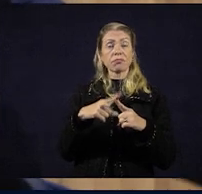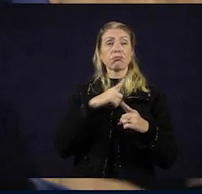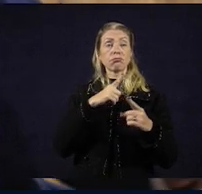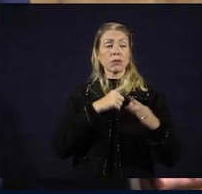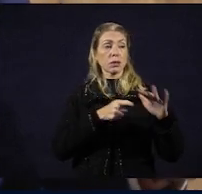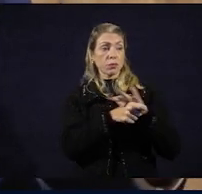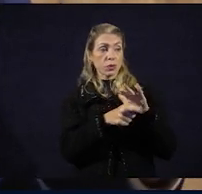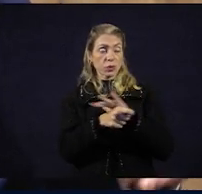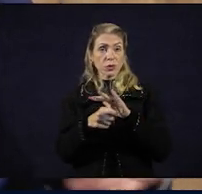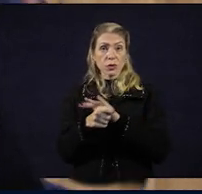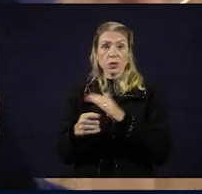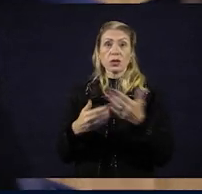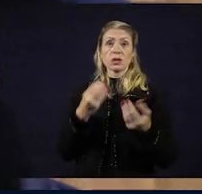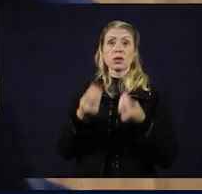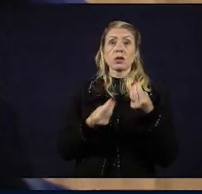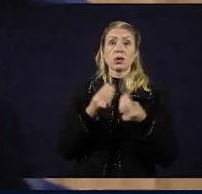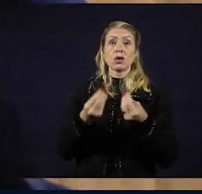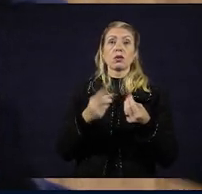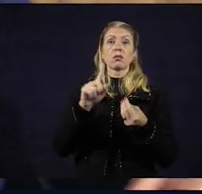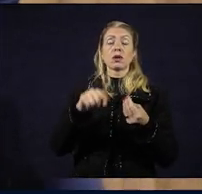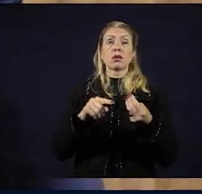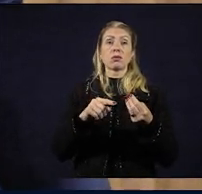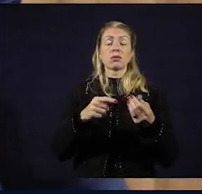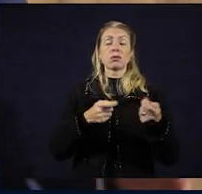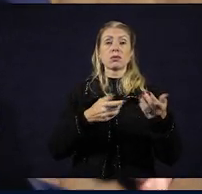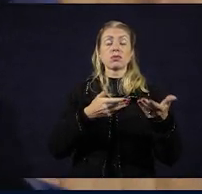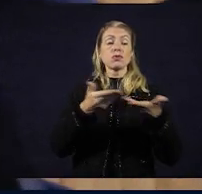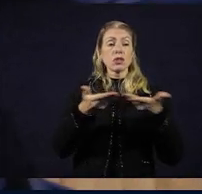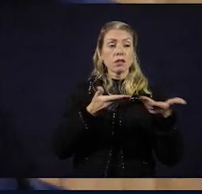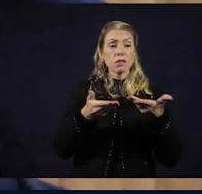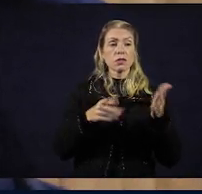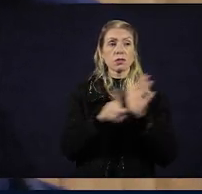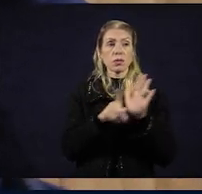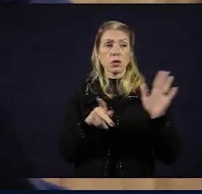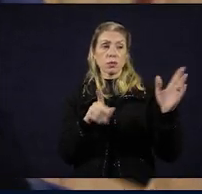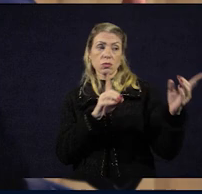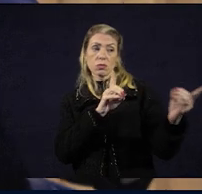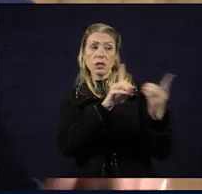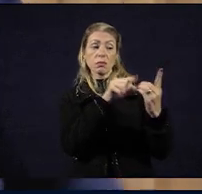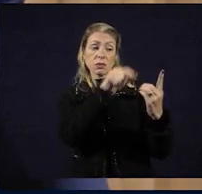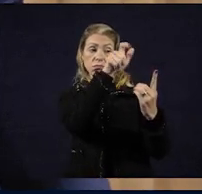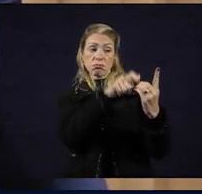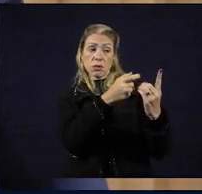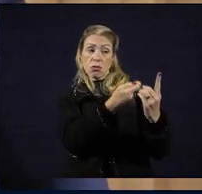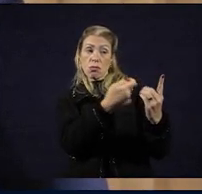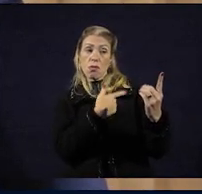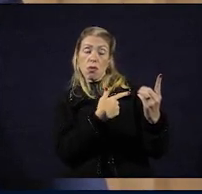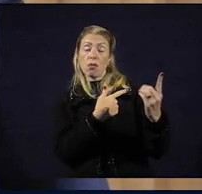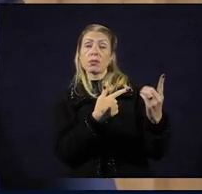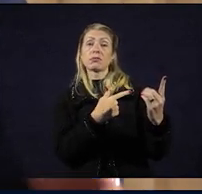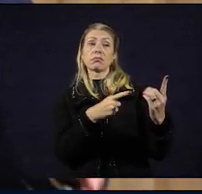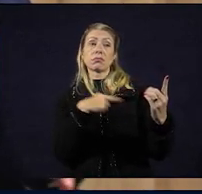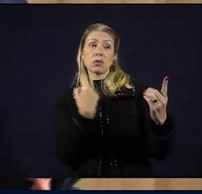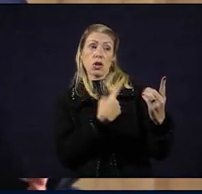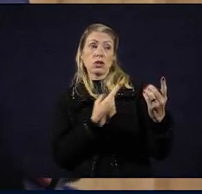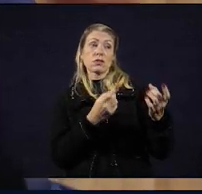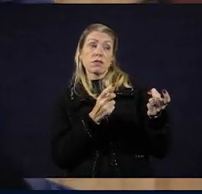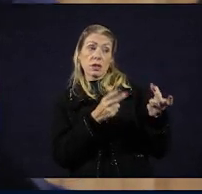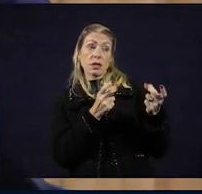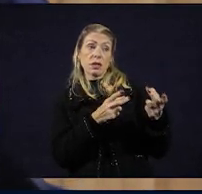para fazer um serviço agronômico para o cliente que também compra produto então que a gente vende serviço